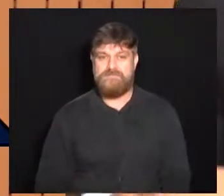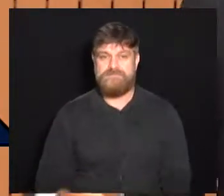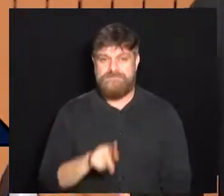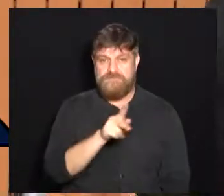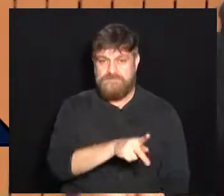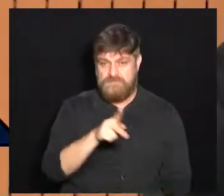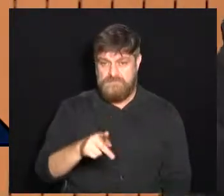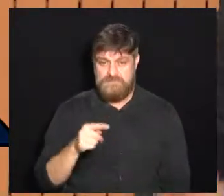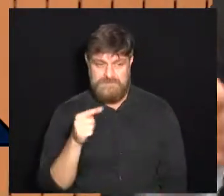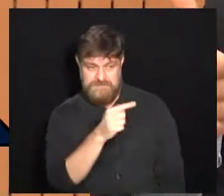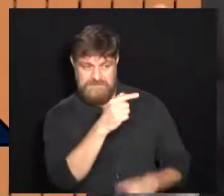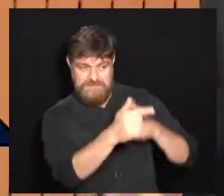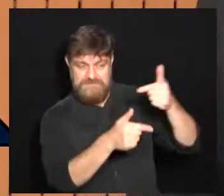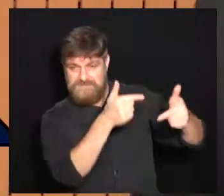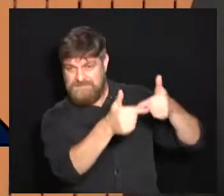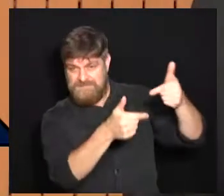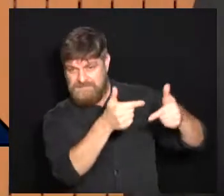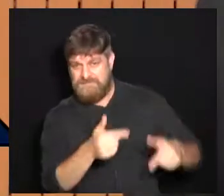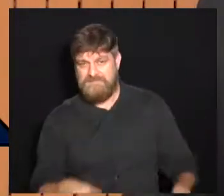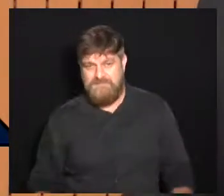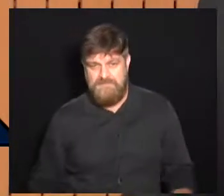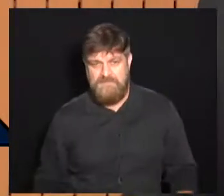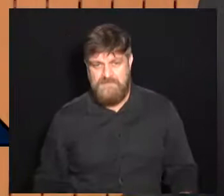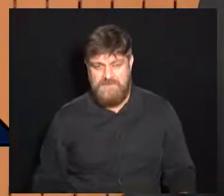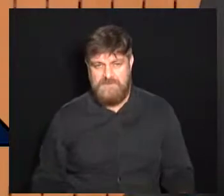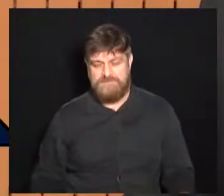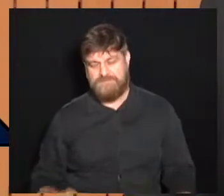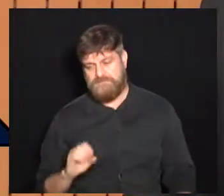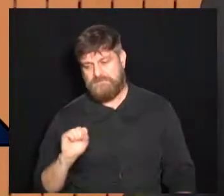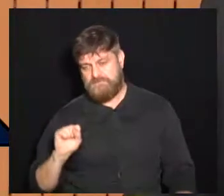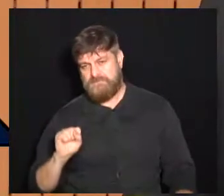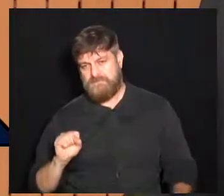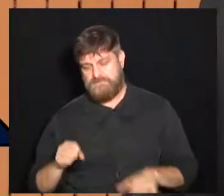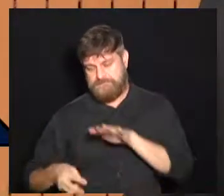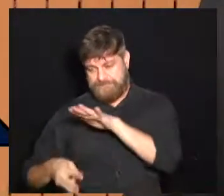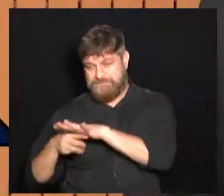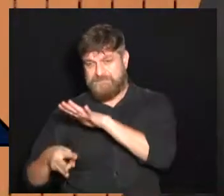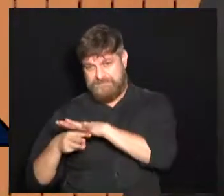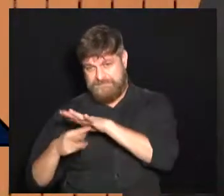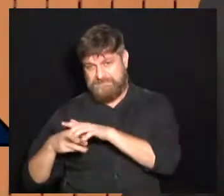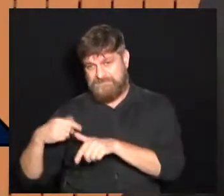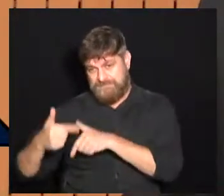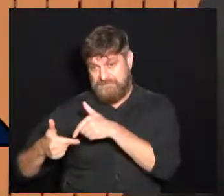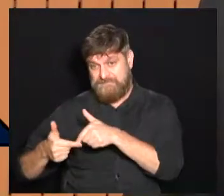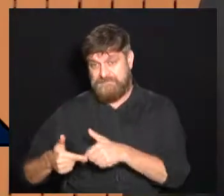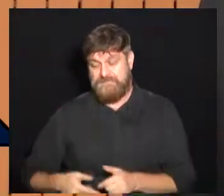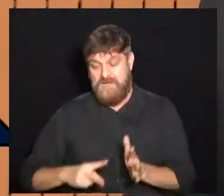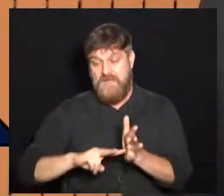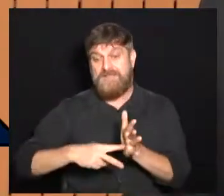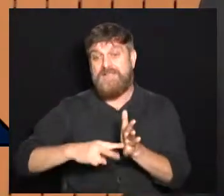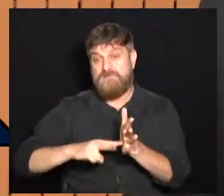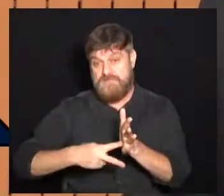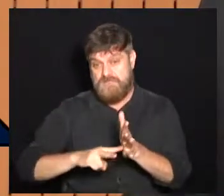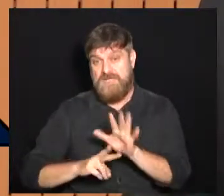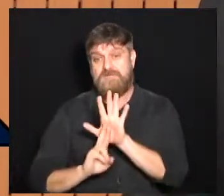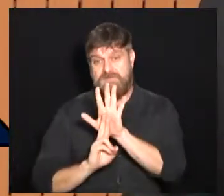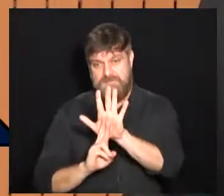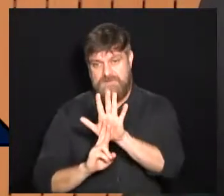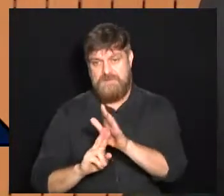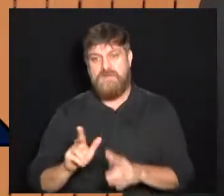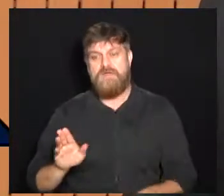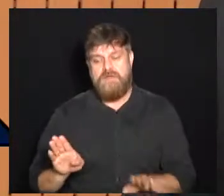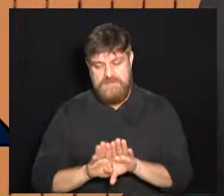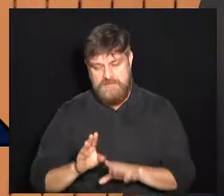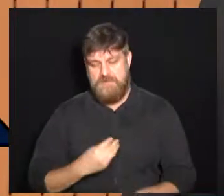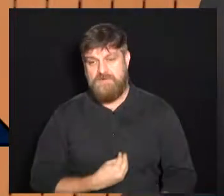que atuam nas OS que fazem esse tipo de serviço na cidade. Então, o Simpro também fará